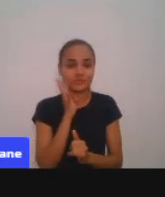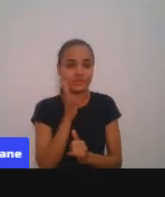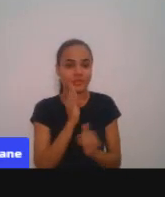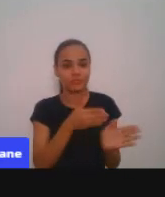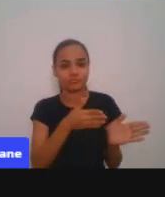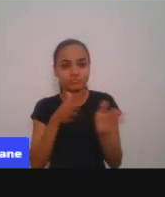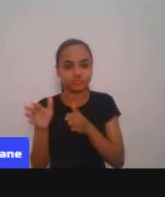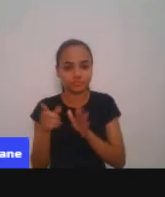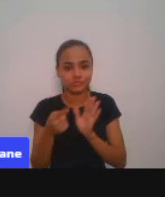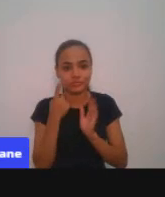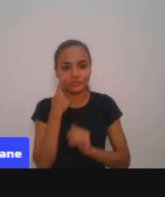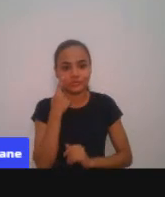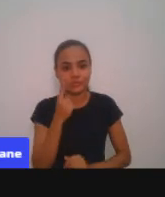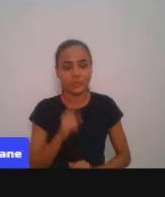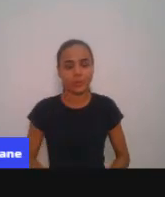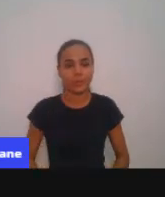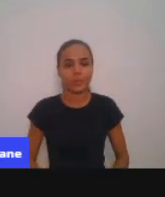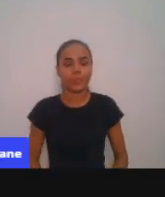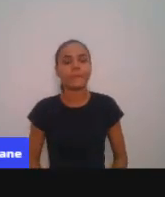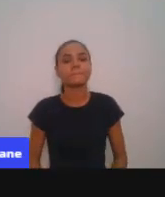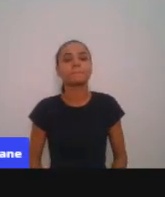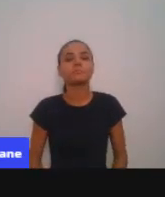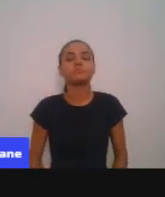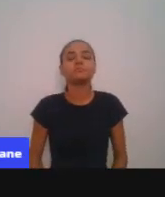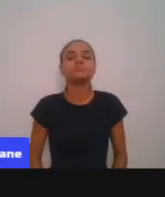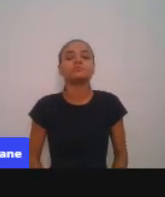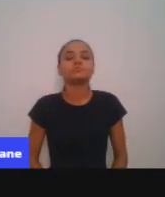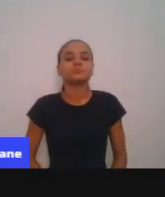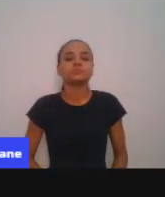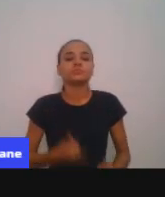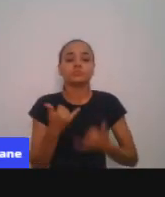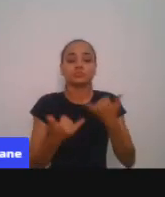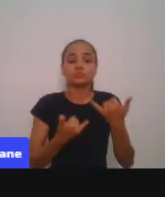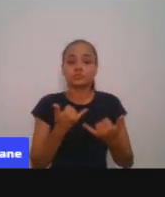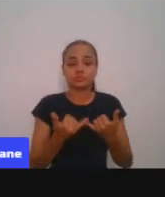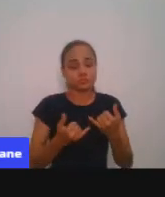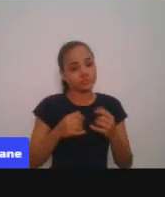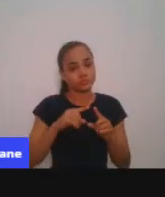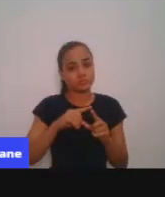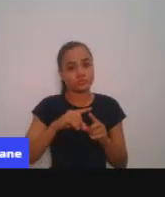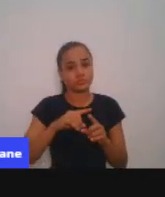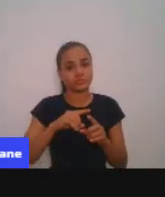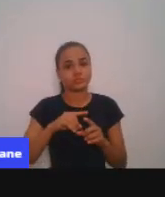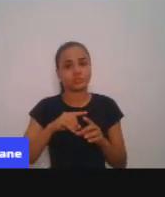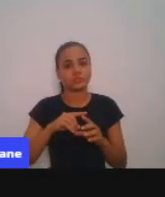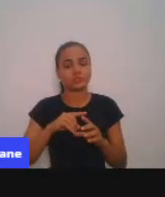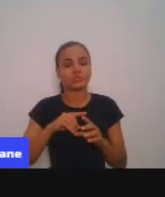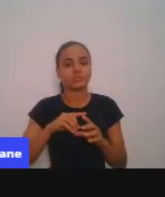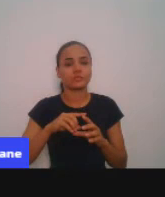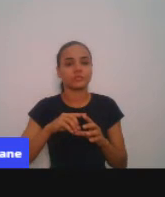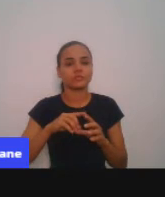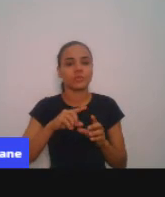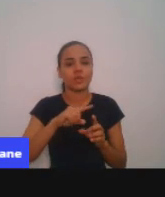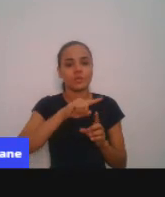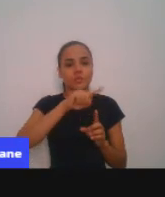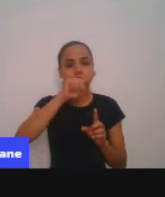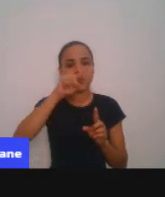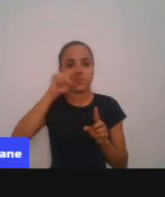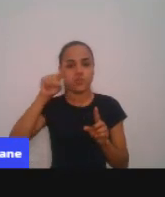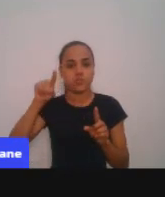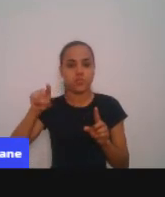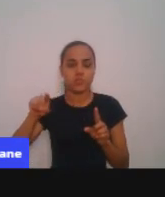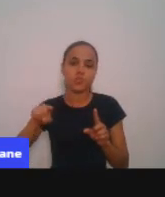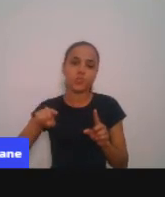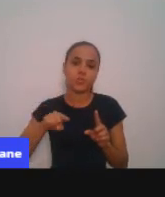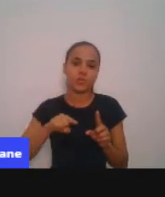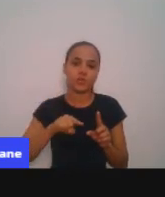verem. O jogo da roleta. A roleta também, se a gente fosse fazer, mas quem quiser aprender a